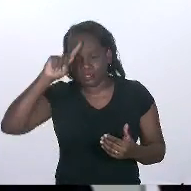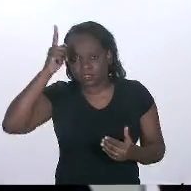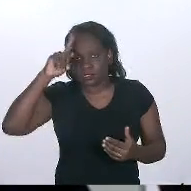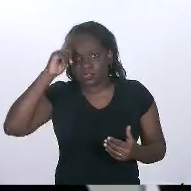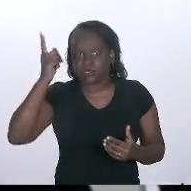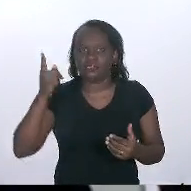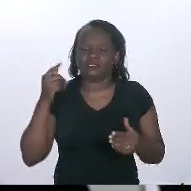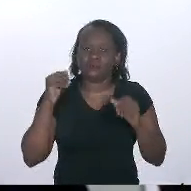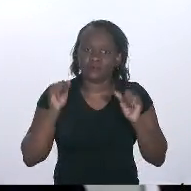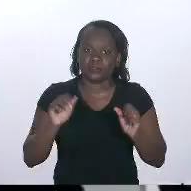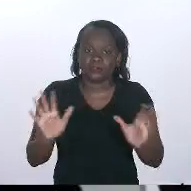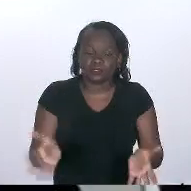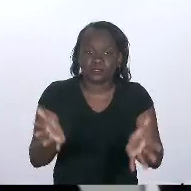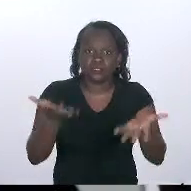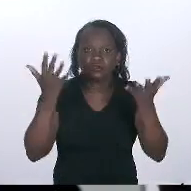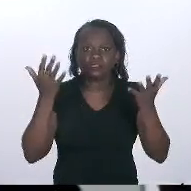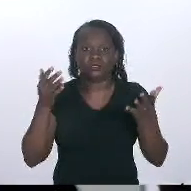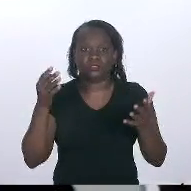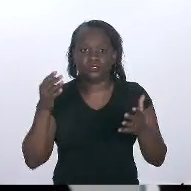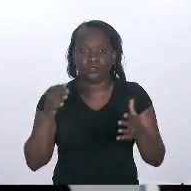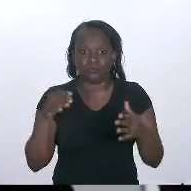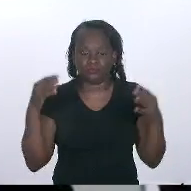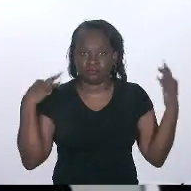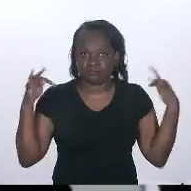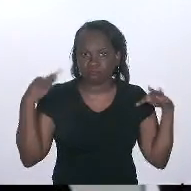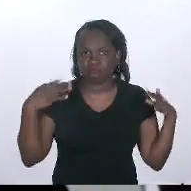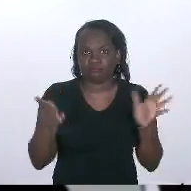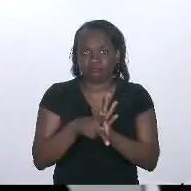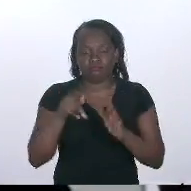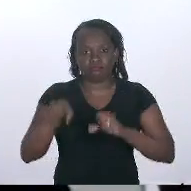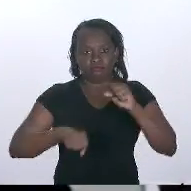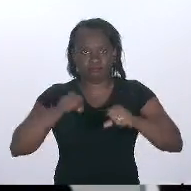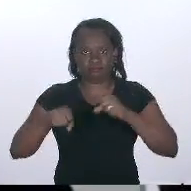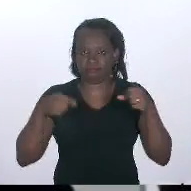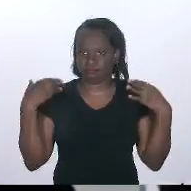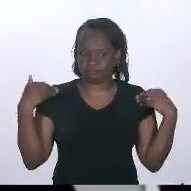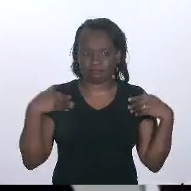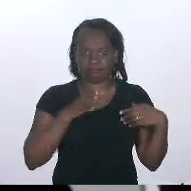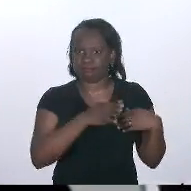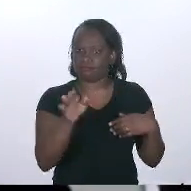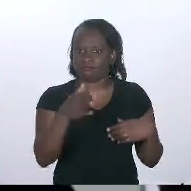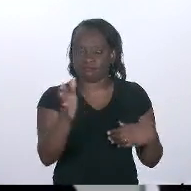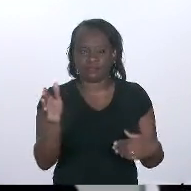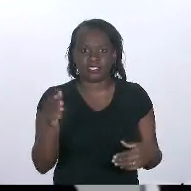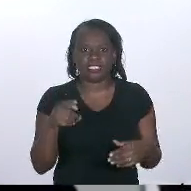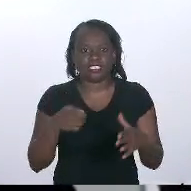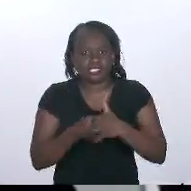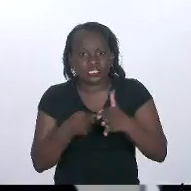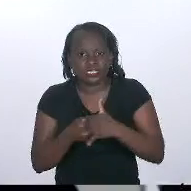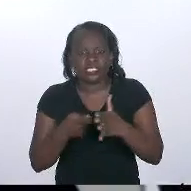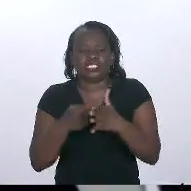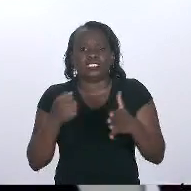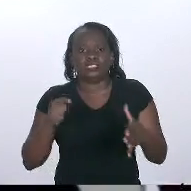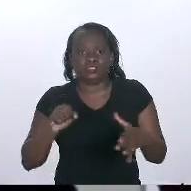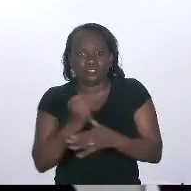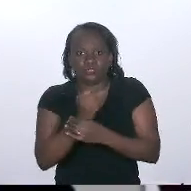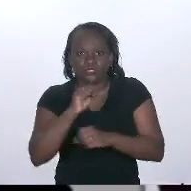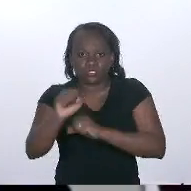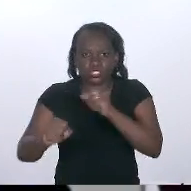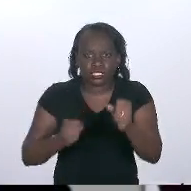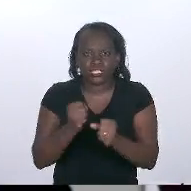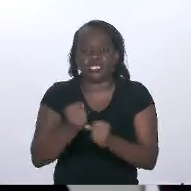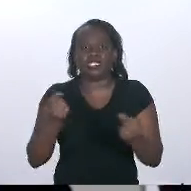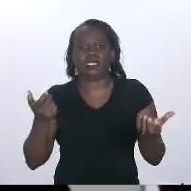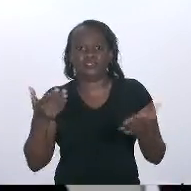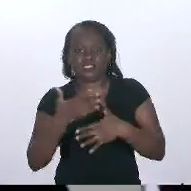iniciativas que promovam o turismo de bicicleta a gente tem lutado por cidades mais sustentáveis por por